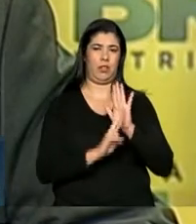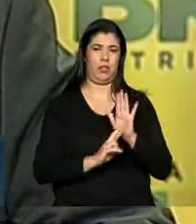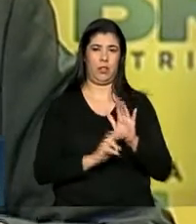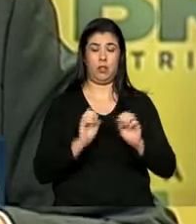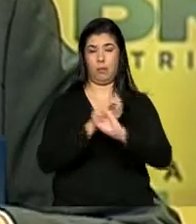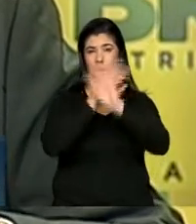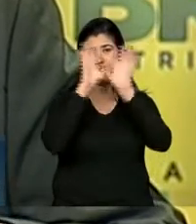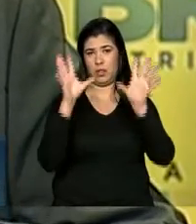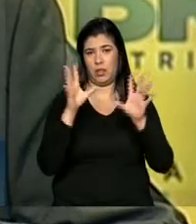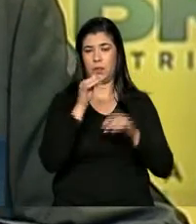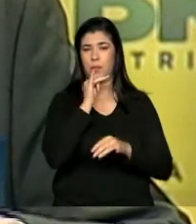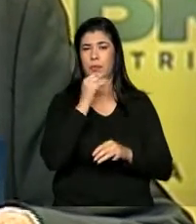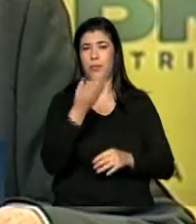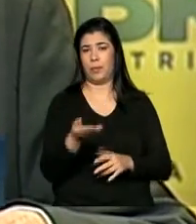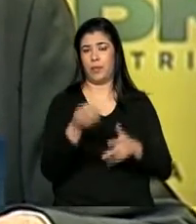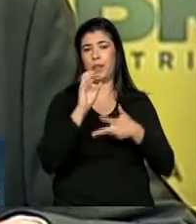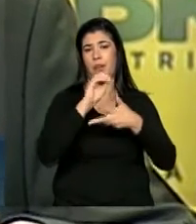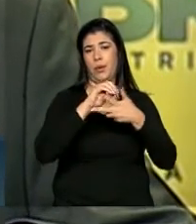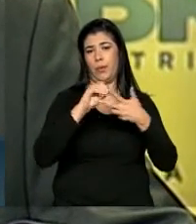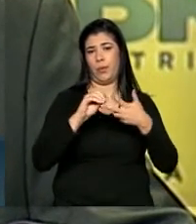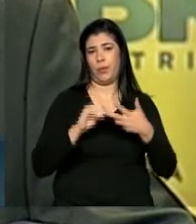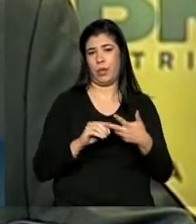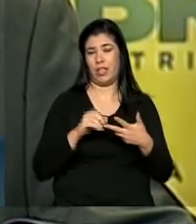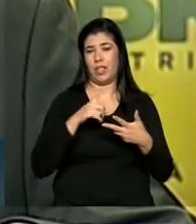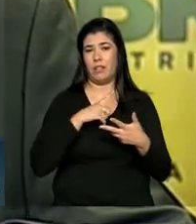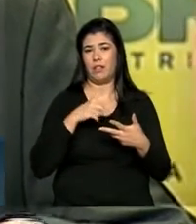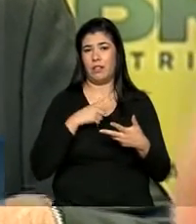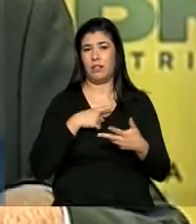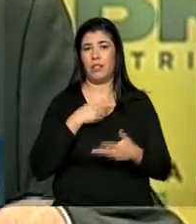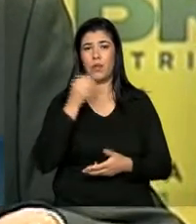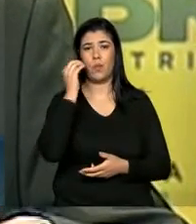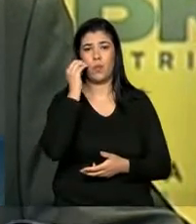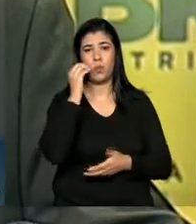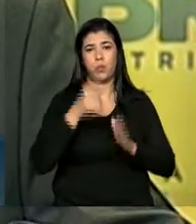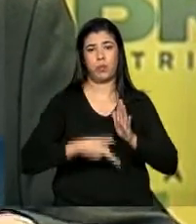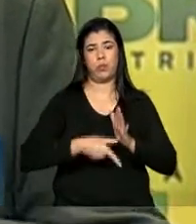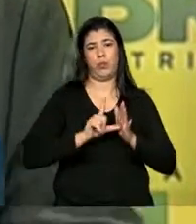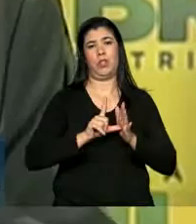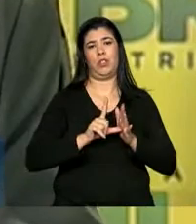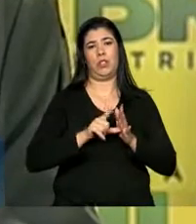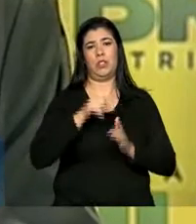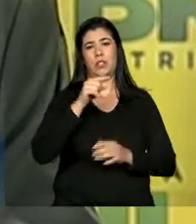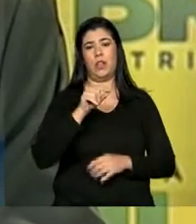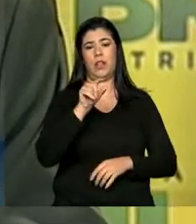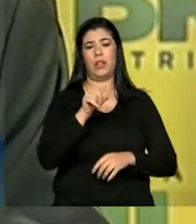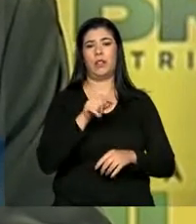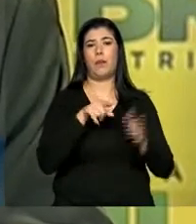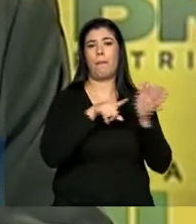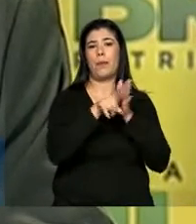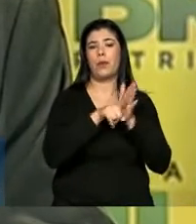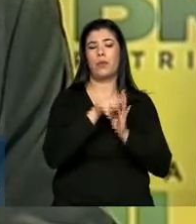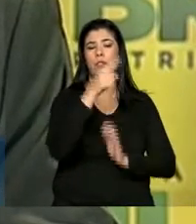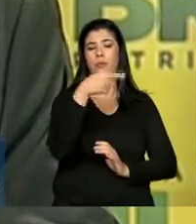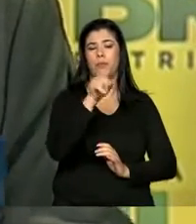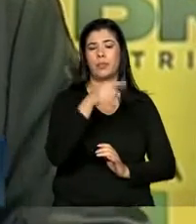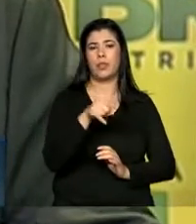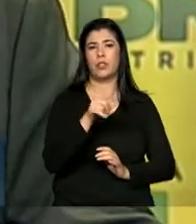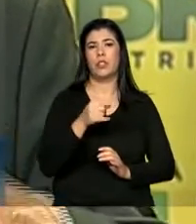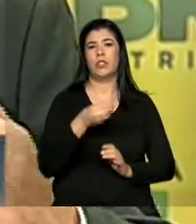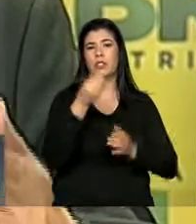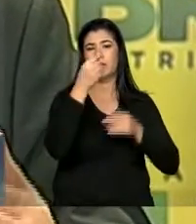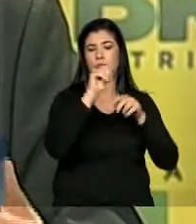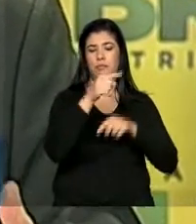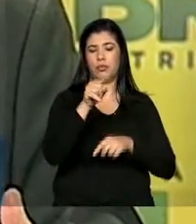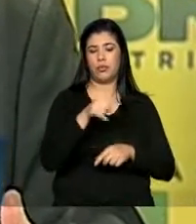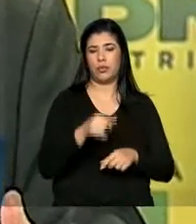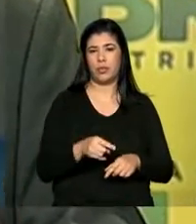mais claro, o Enem ele faz um pré-teste de itens nas objetivas para garantir comparabilidade. Isso não é